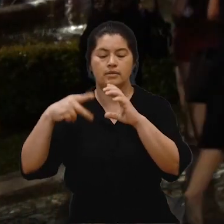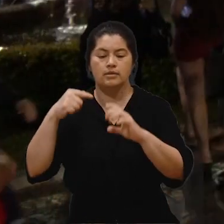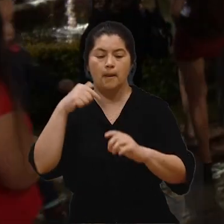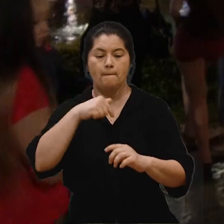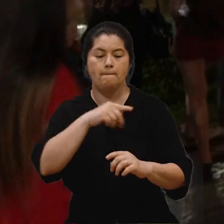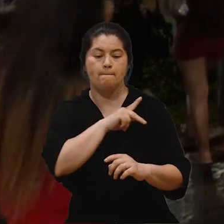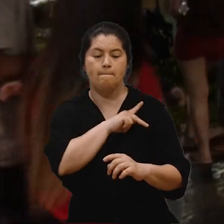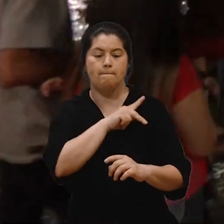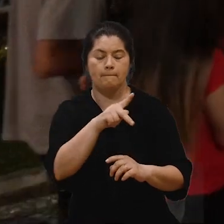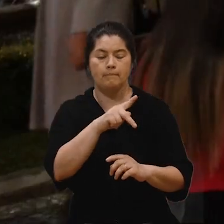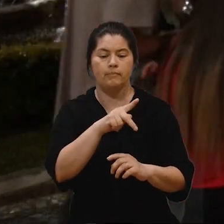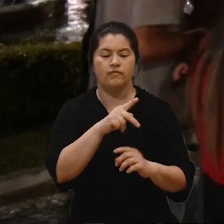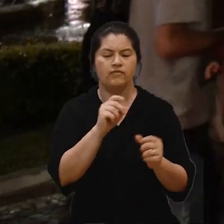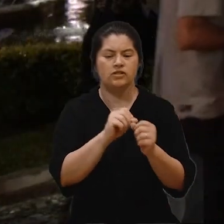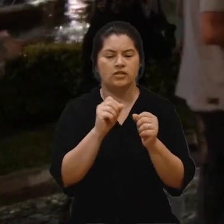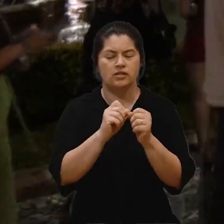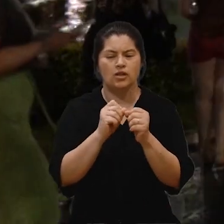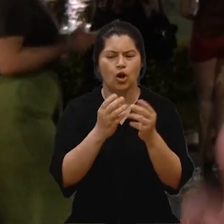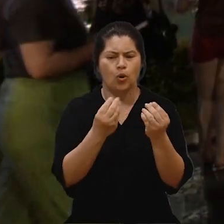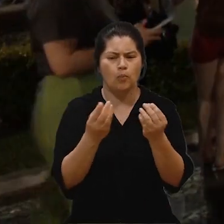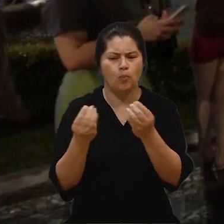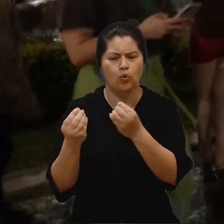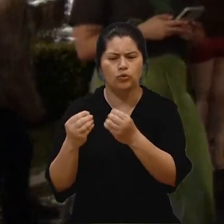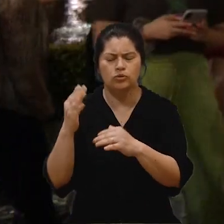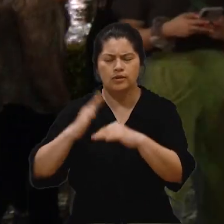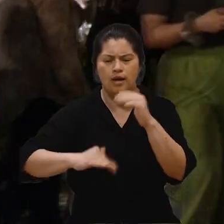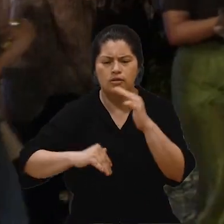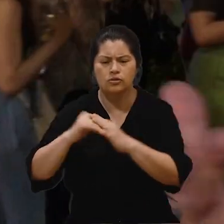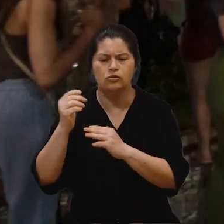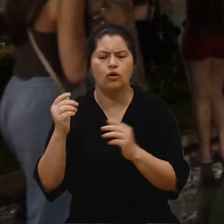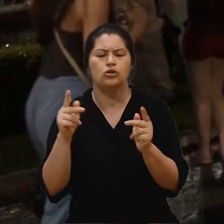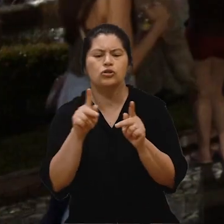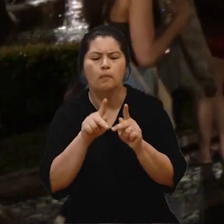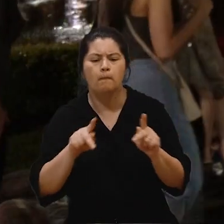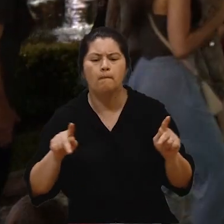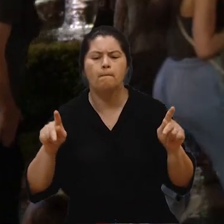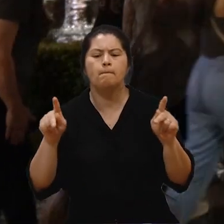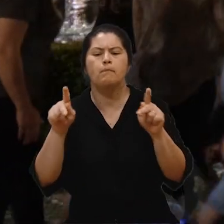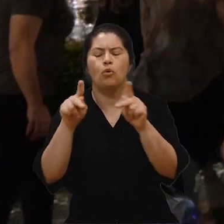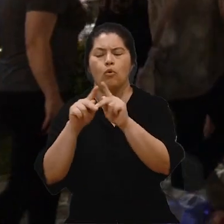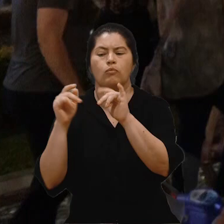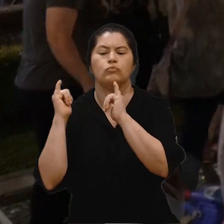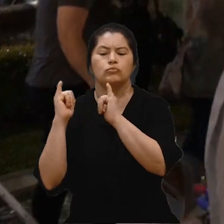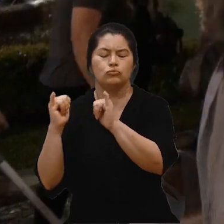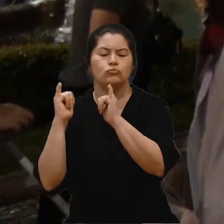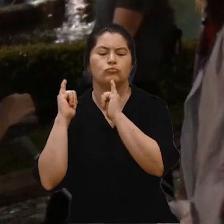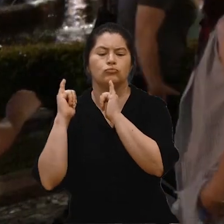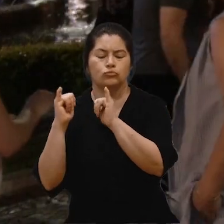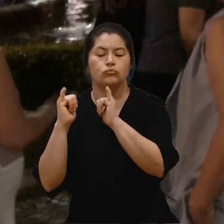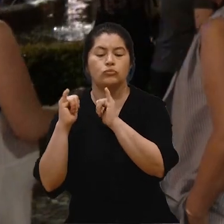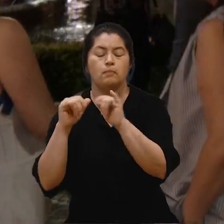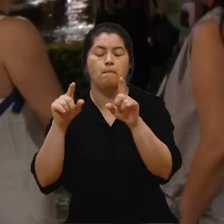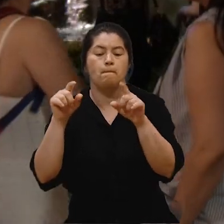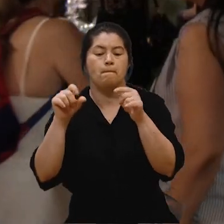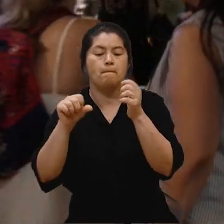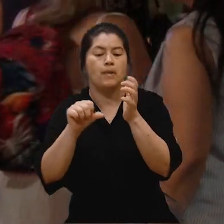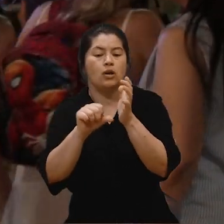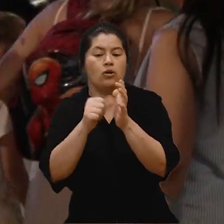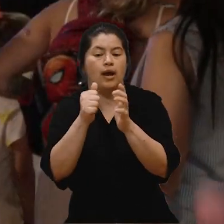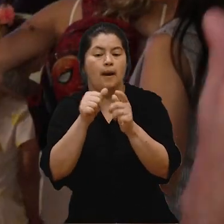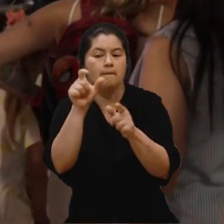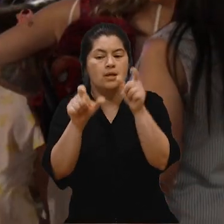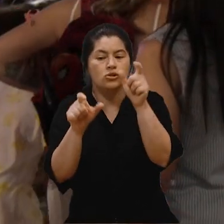público municipal, para cada vez mais melhorar a vida de quem utiliza esse meio de transporte.